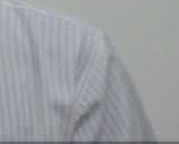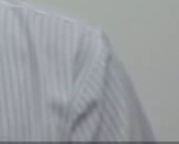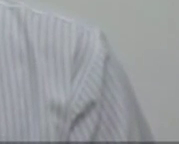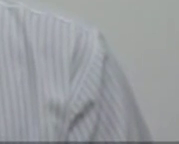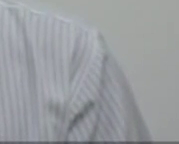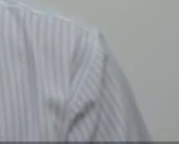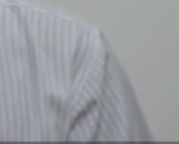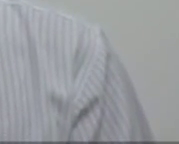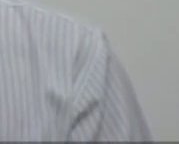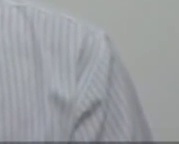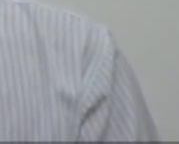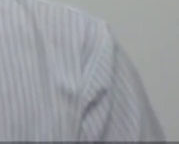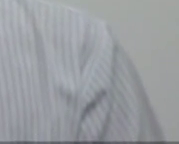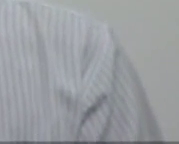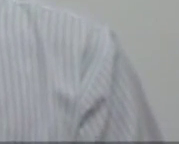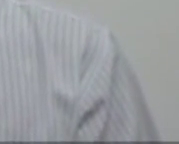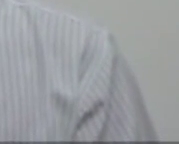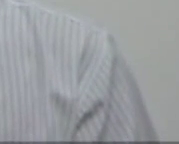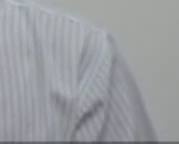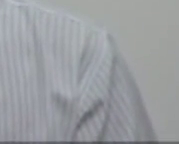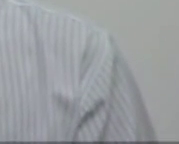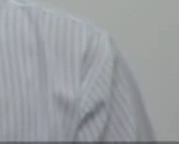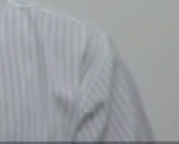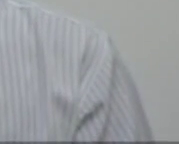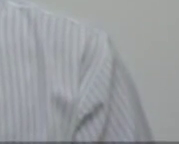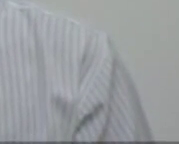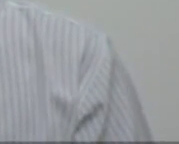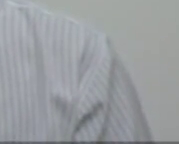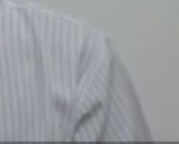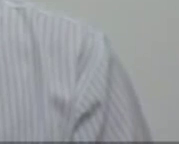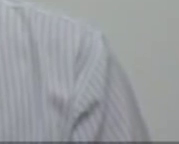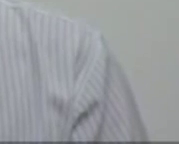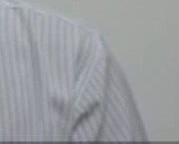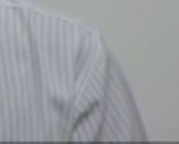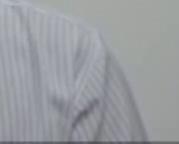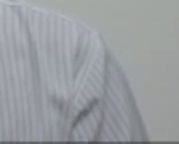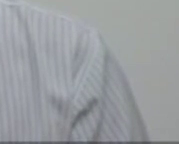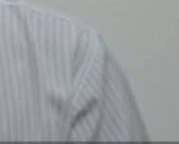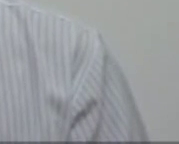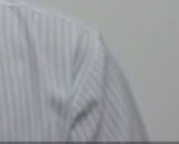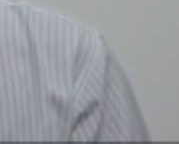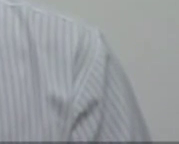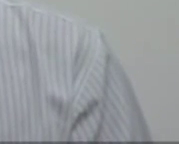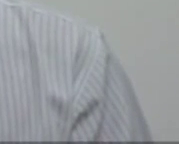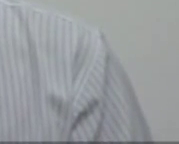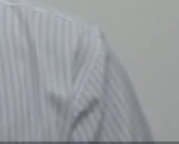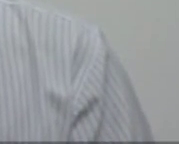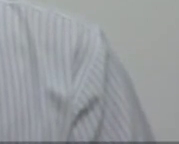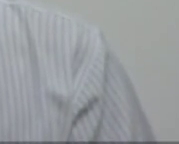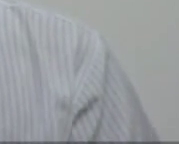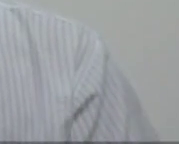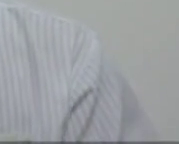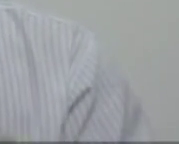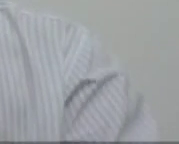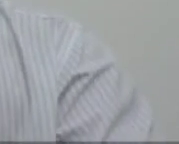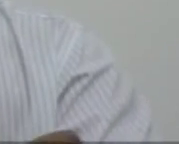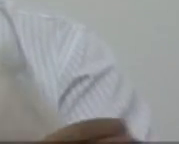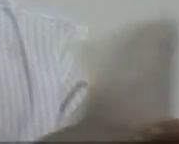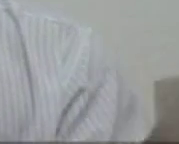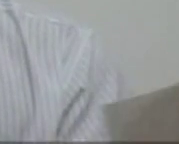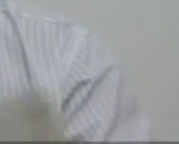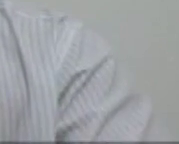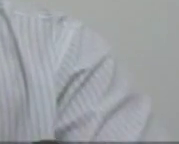conta dessa demanda. É diferente dos meninos que são pegos cometendo um ato infracional. São, por